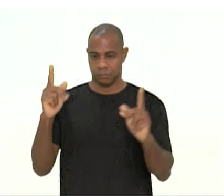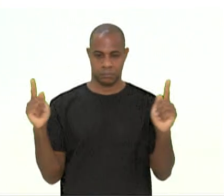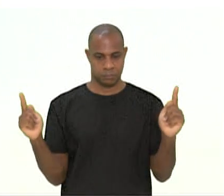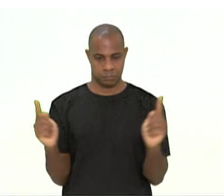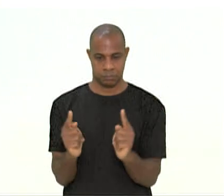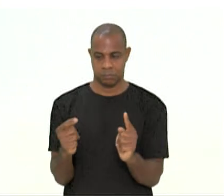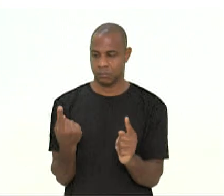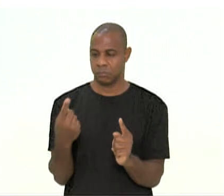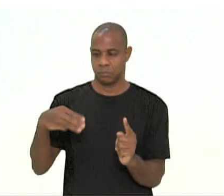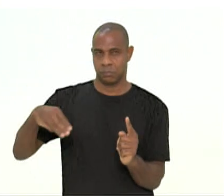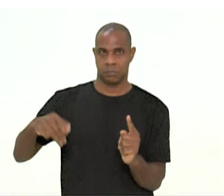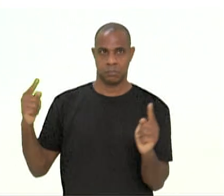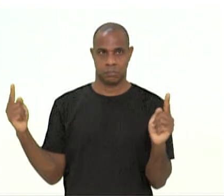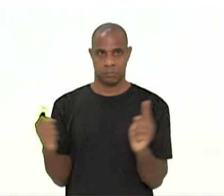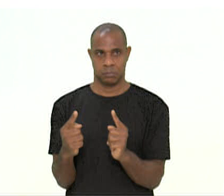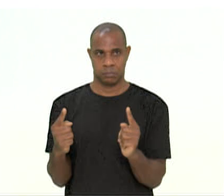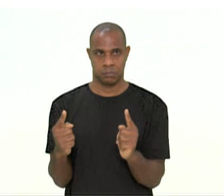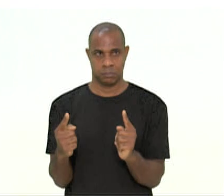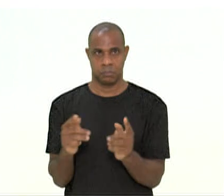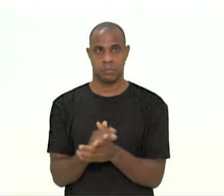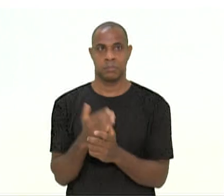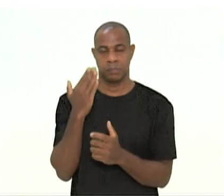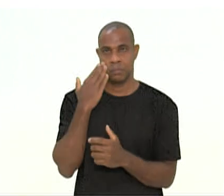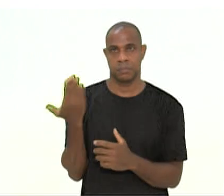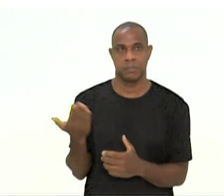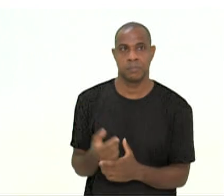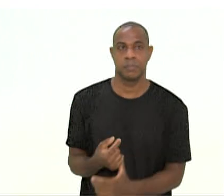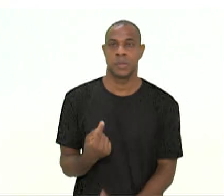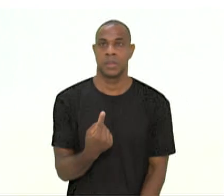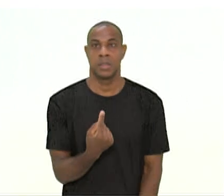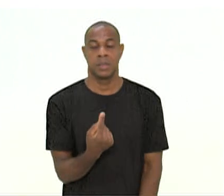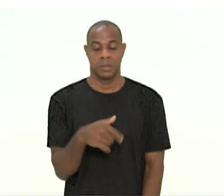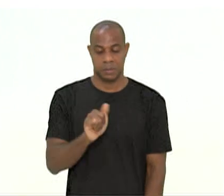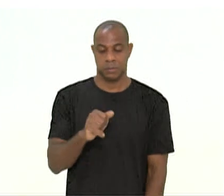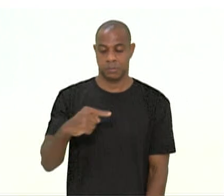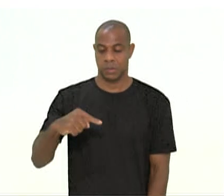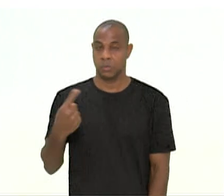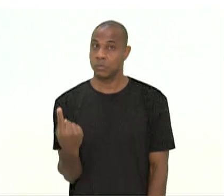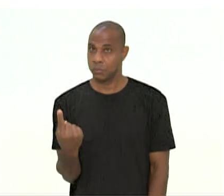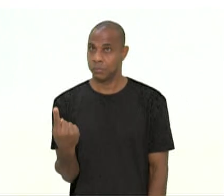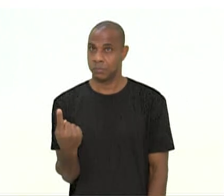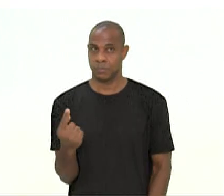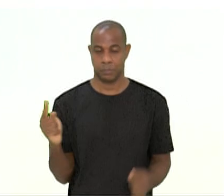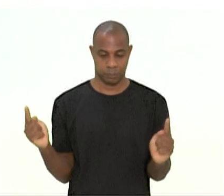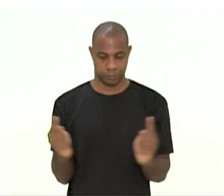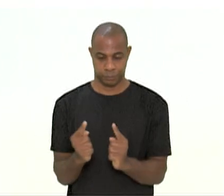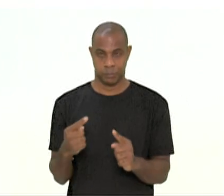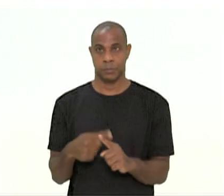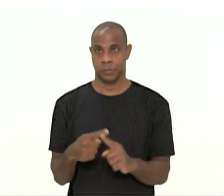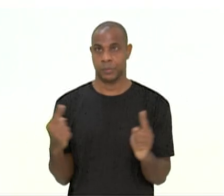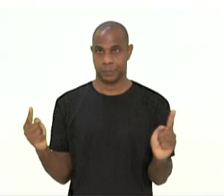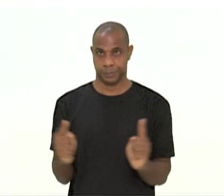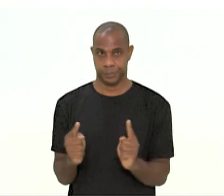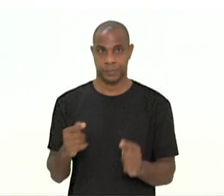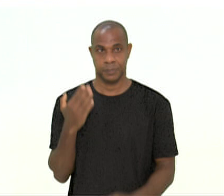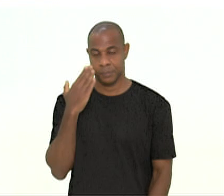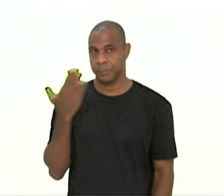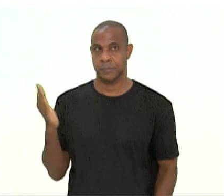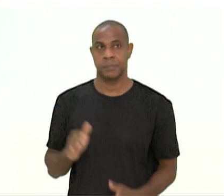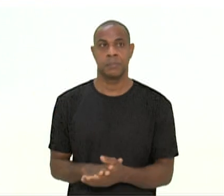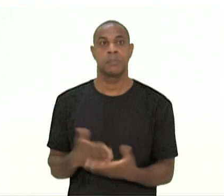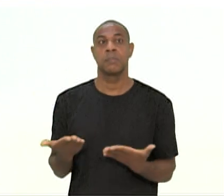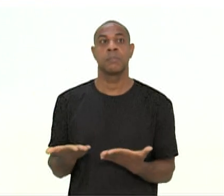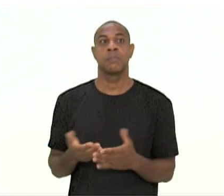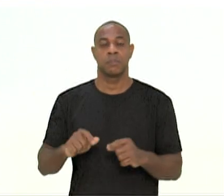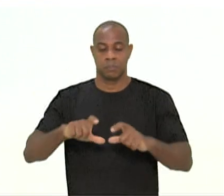em 1 centímetro. Se a largura era y, passou a ser y menos 1. Beleza? Continuando. Que expressão